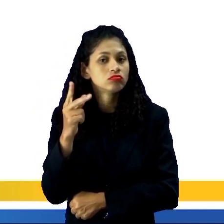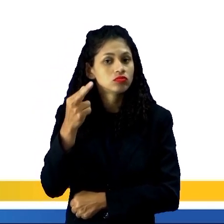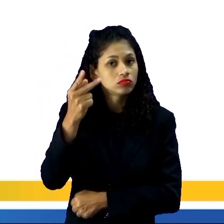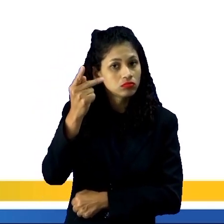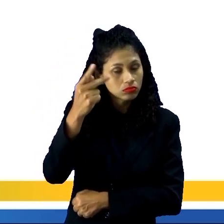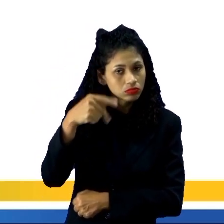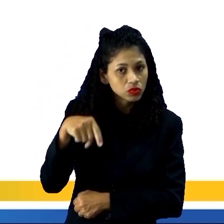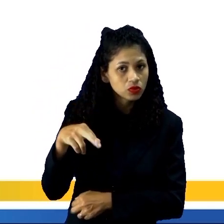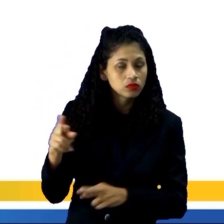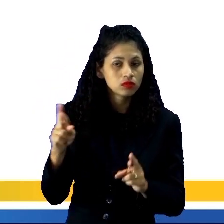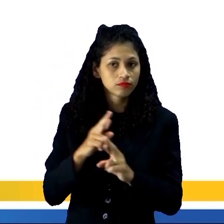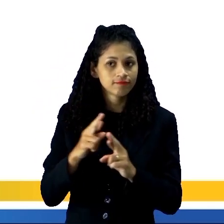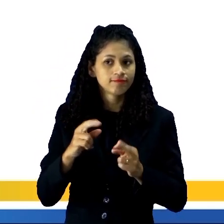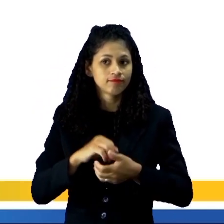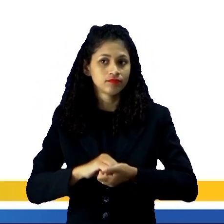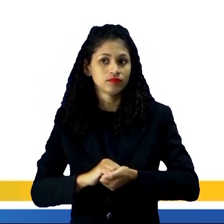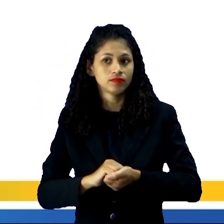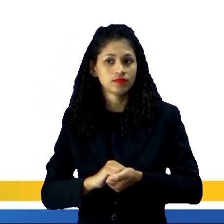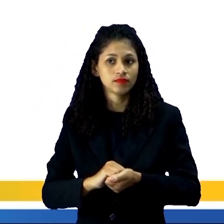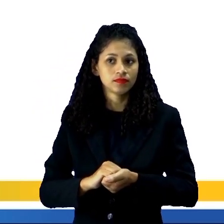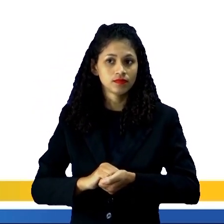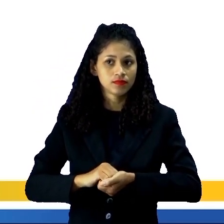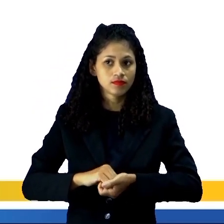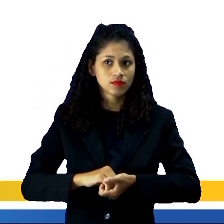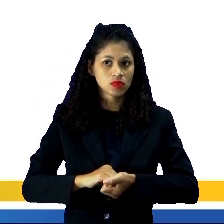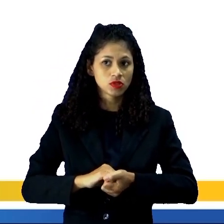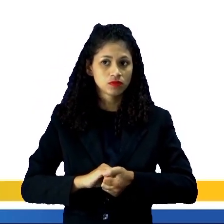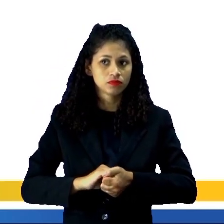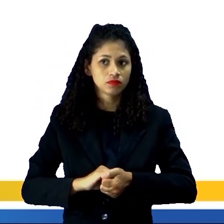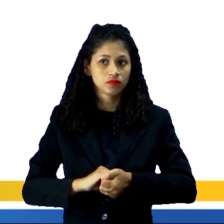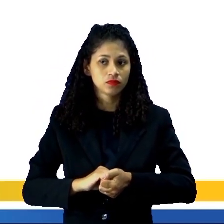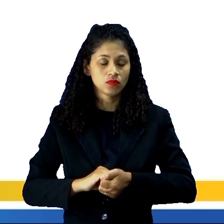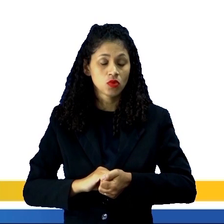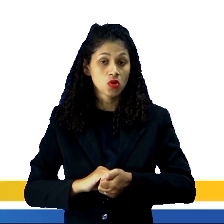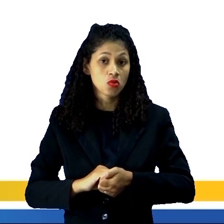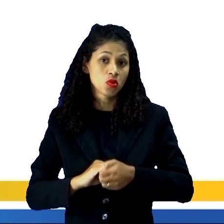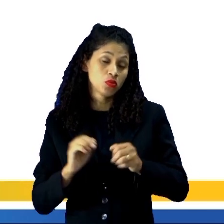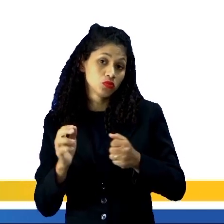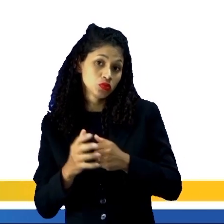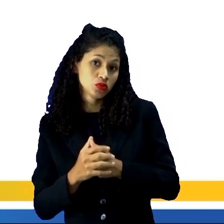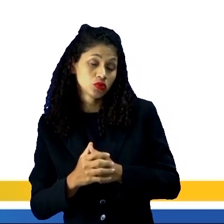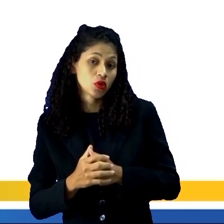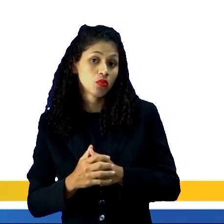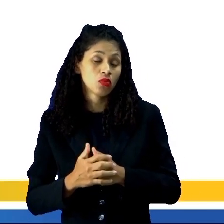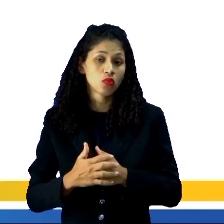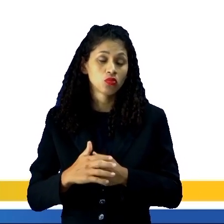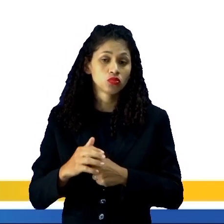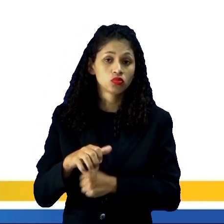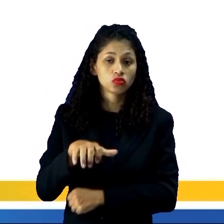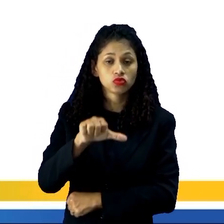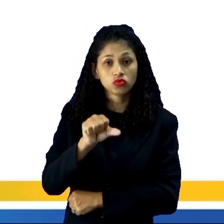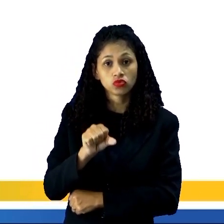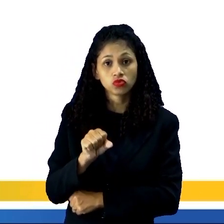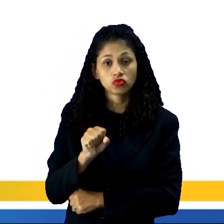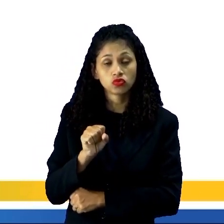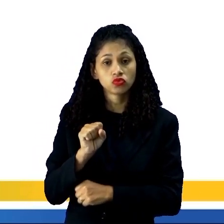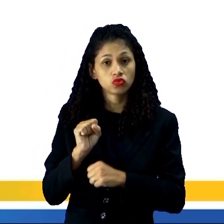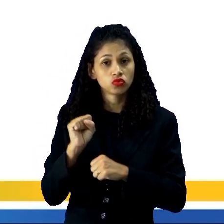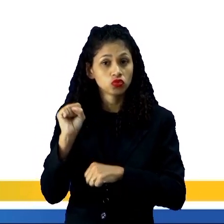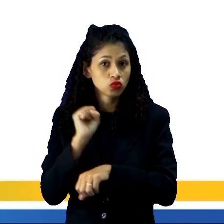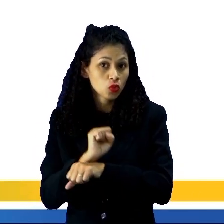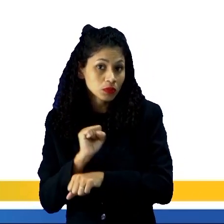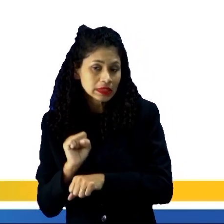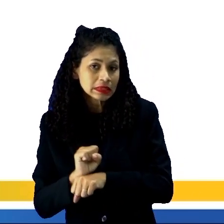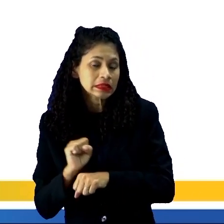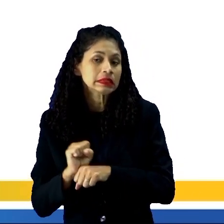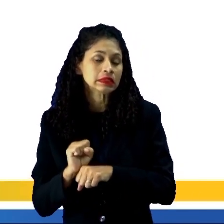cláusula dependente a um antecedente, ou seja, um substantivo que precede o pronome. Portanto,